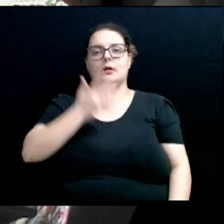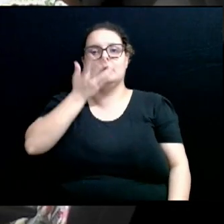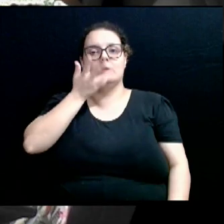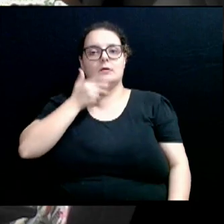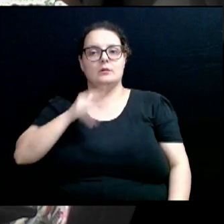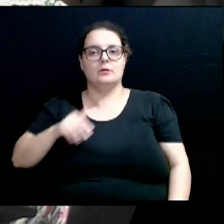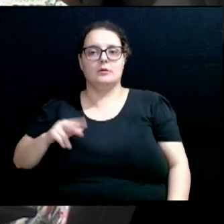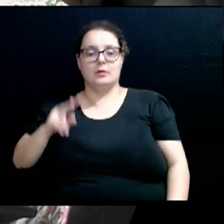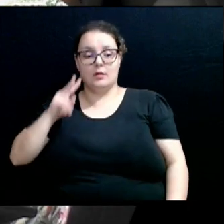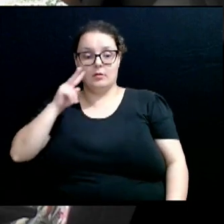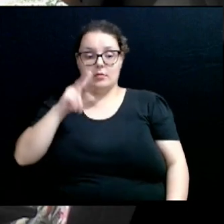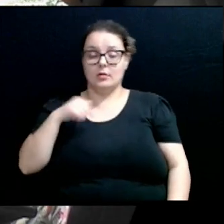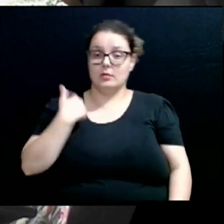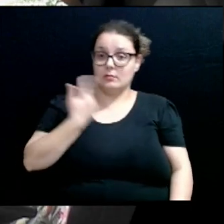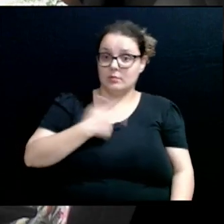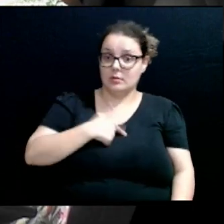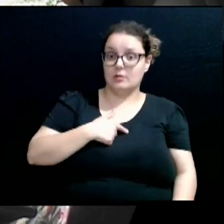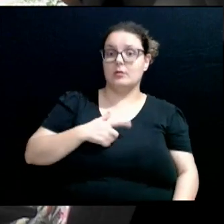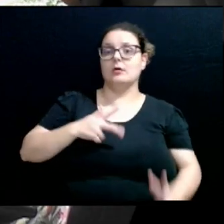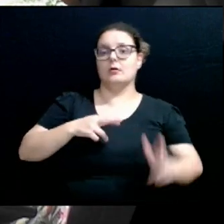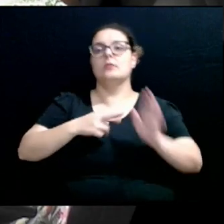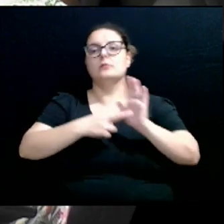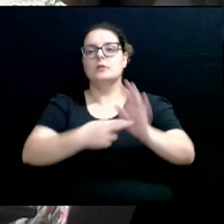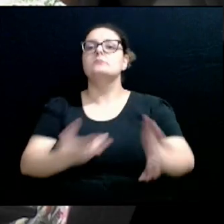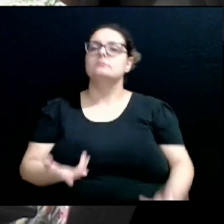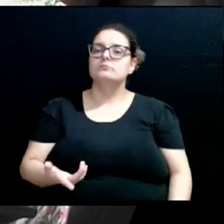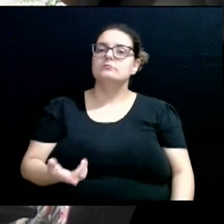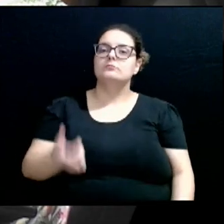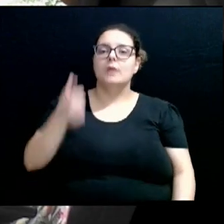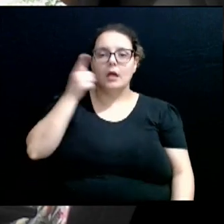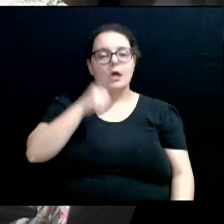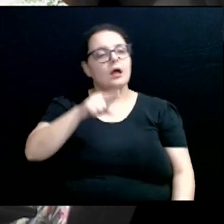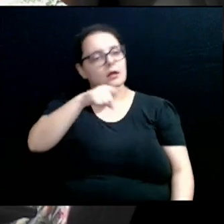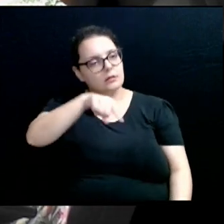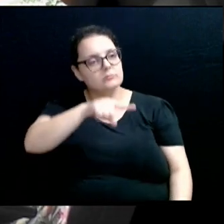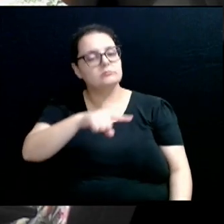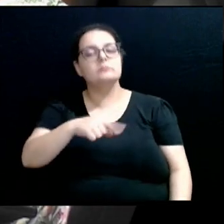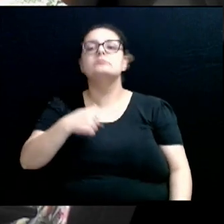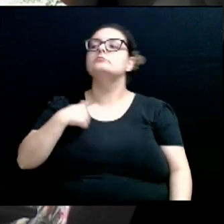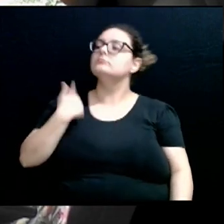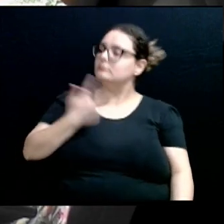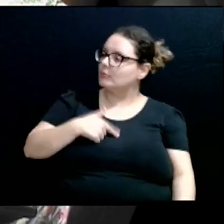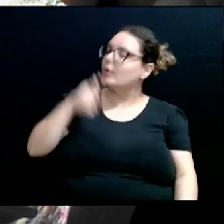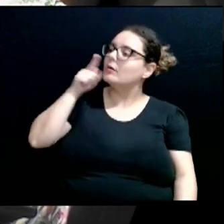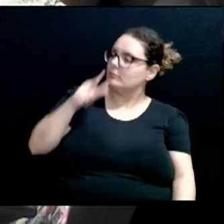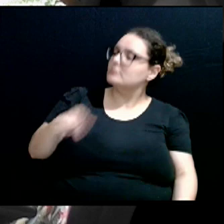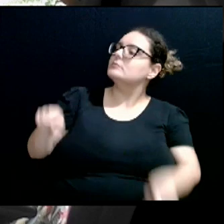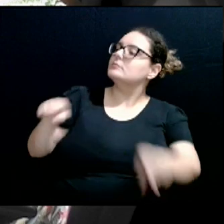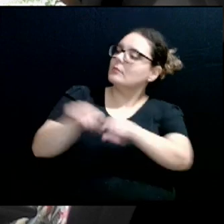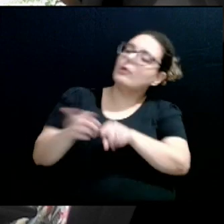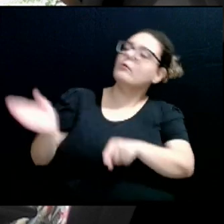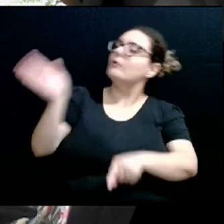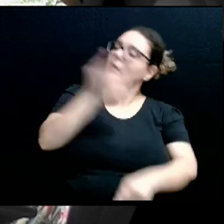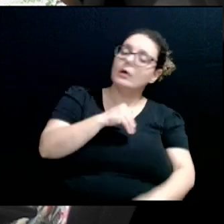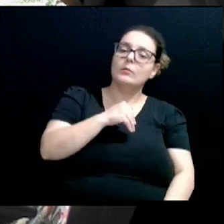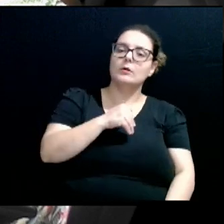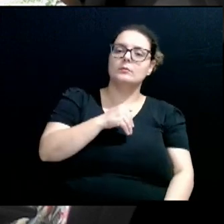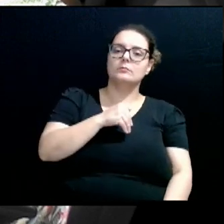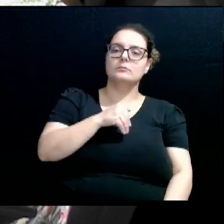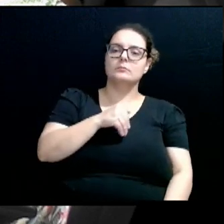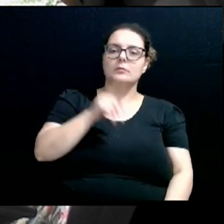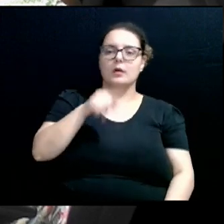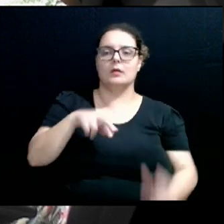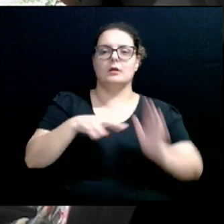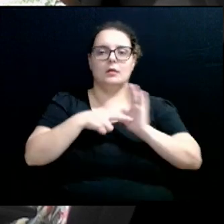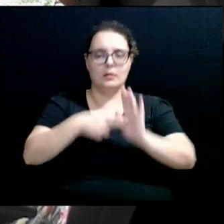como referência e falem assim, não, elas conseguiram, nós também conseguiremos, né? É ser referência para que